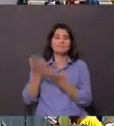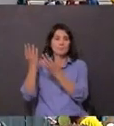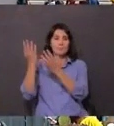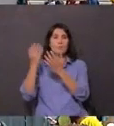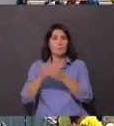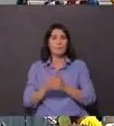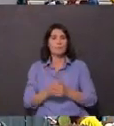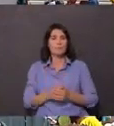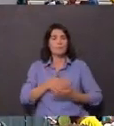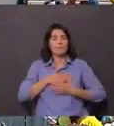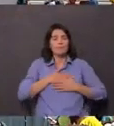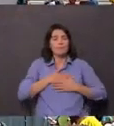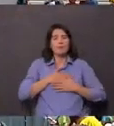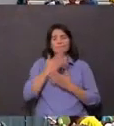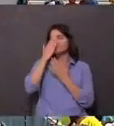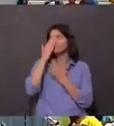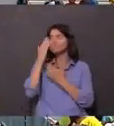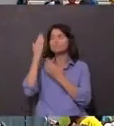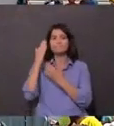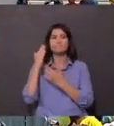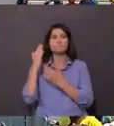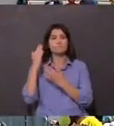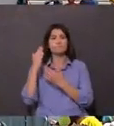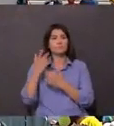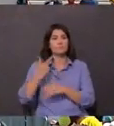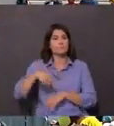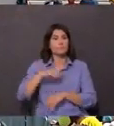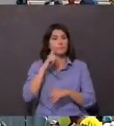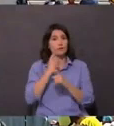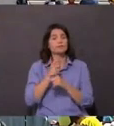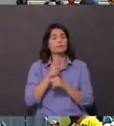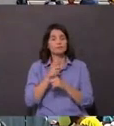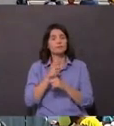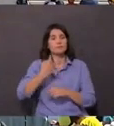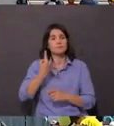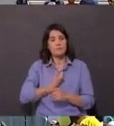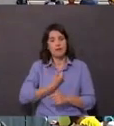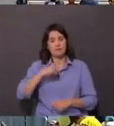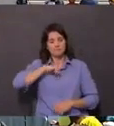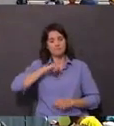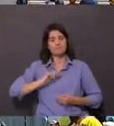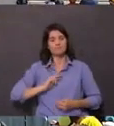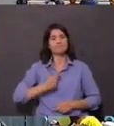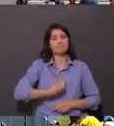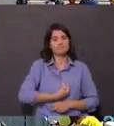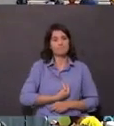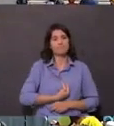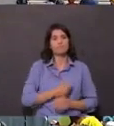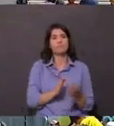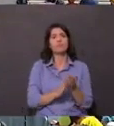Contemplação e adoração que exige de nós compromisso de conversão, testemunho de